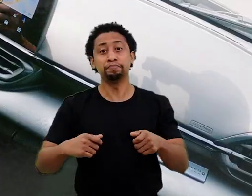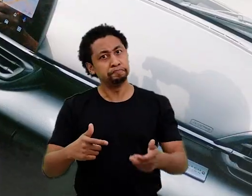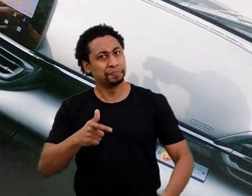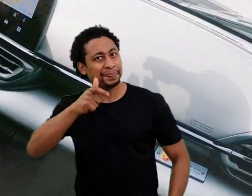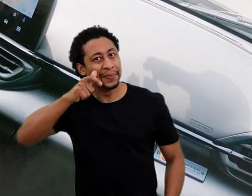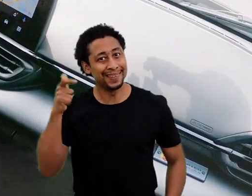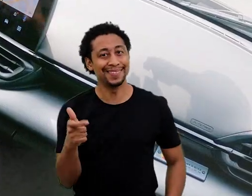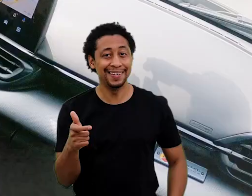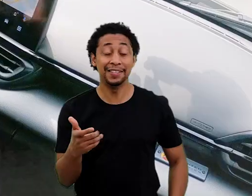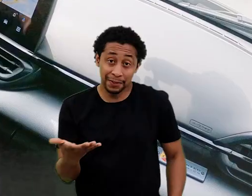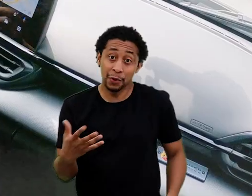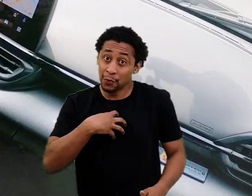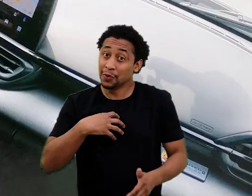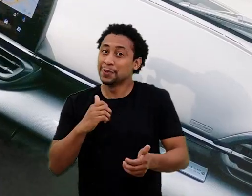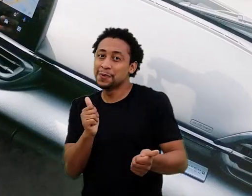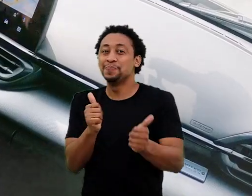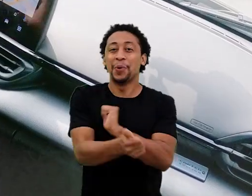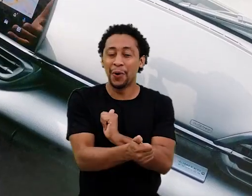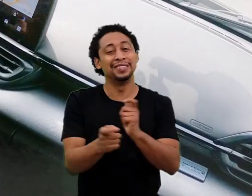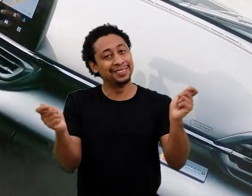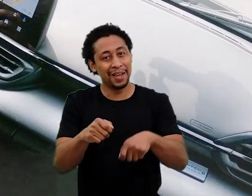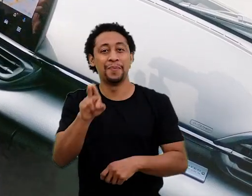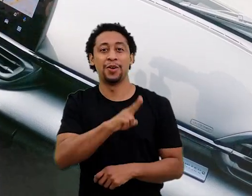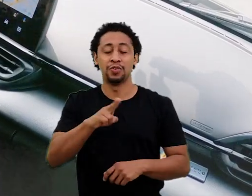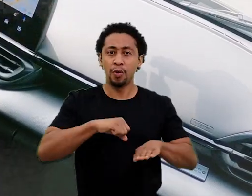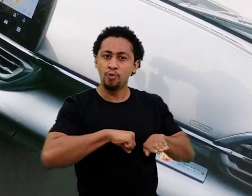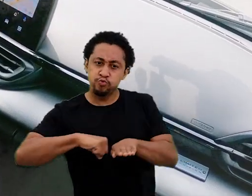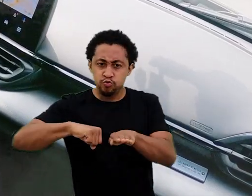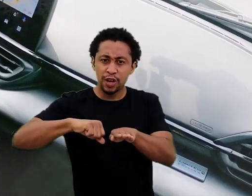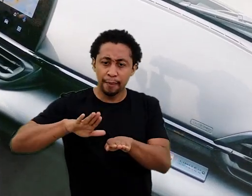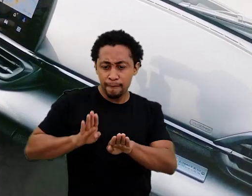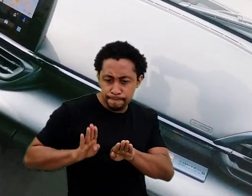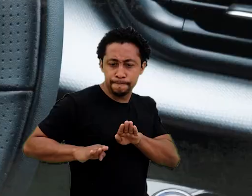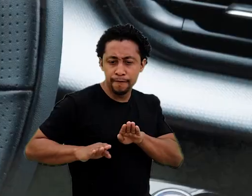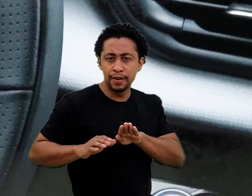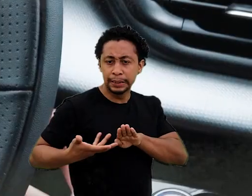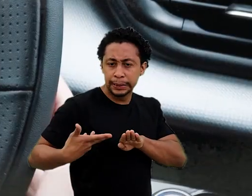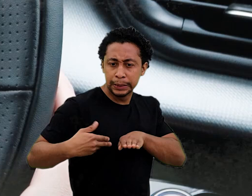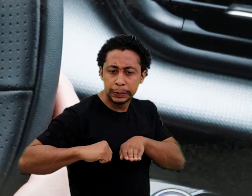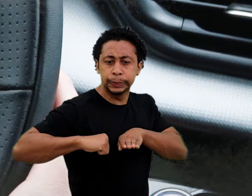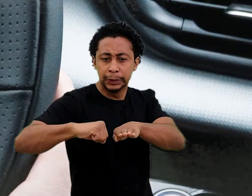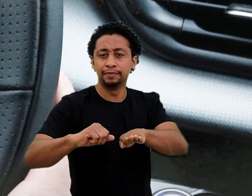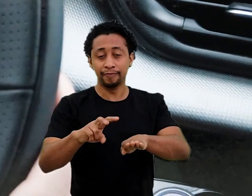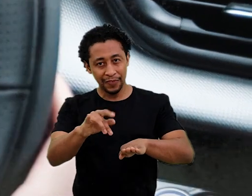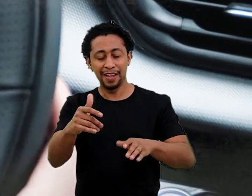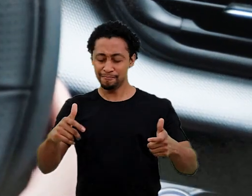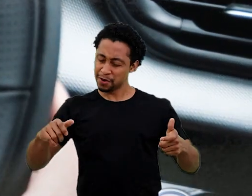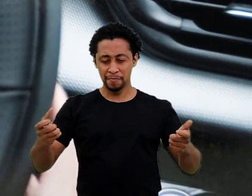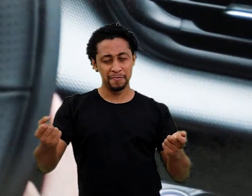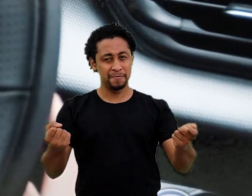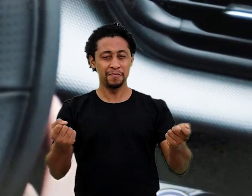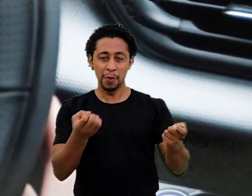achei interessante mesmo, independente de questão de esportividade, é um recurso que deixa o carro mais esperto, é o toque aqui de uma tecla que está aqui diretamente na sua mão, né?